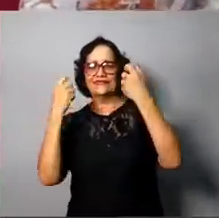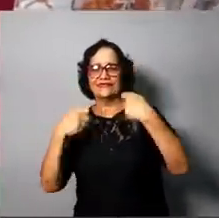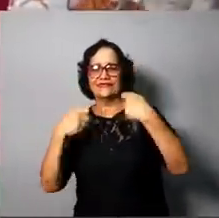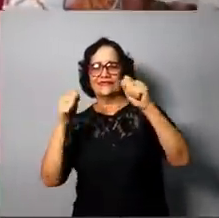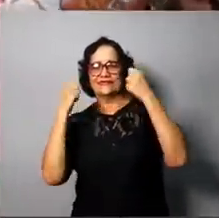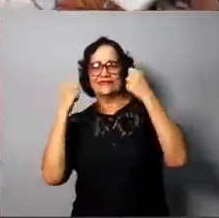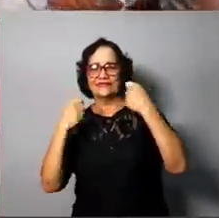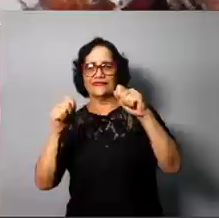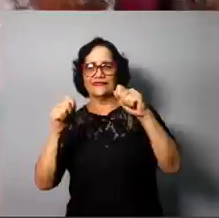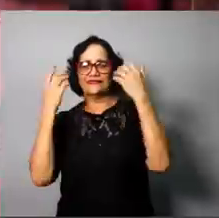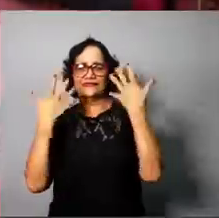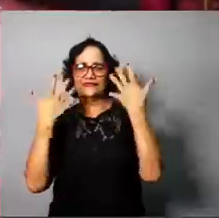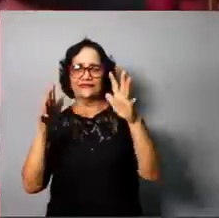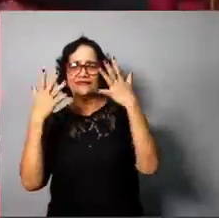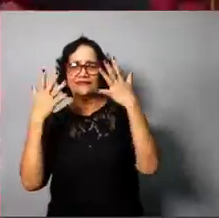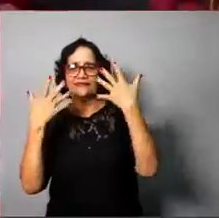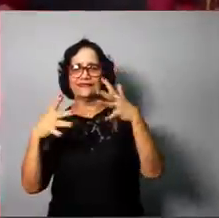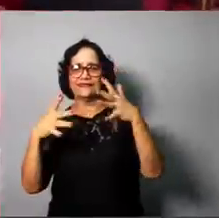aleluia,